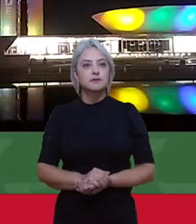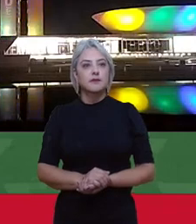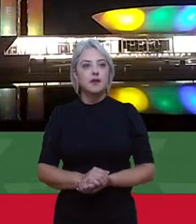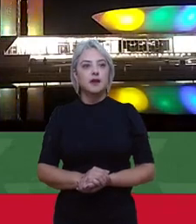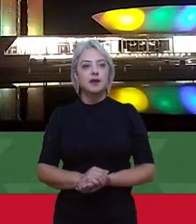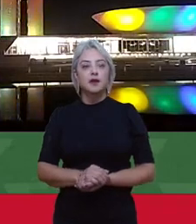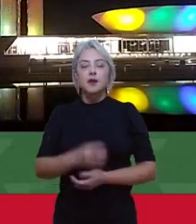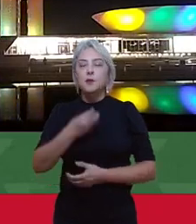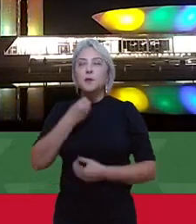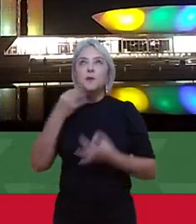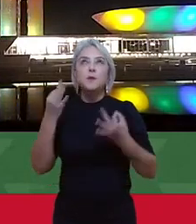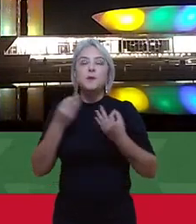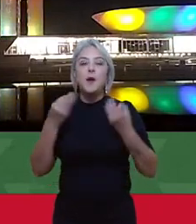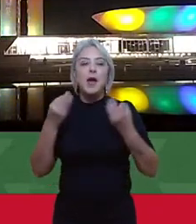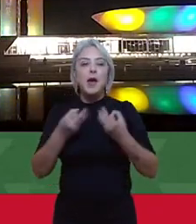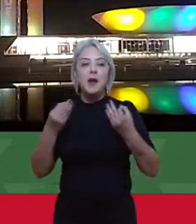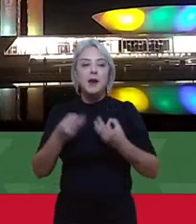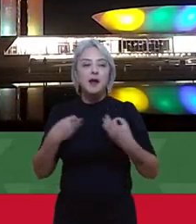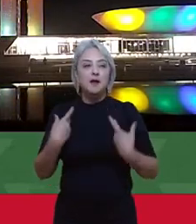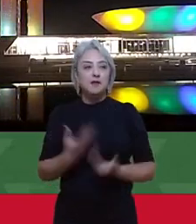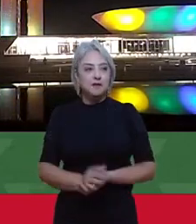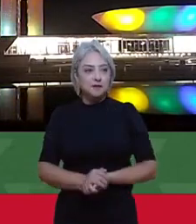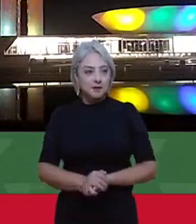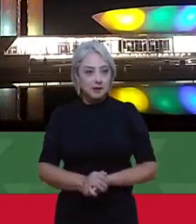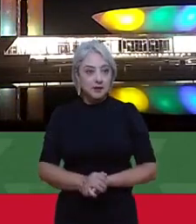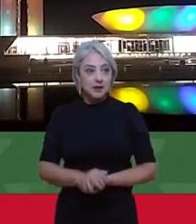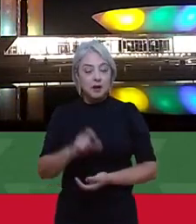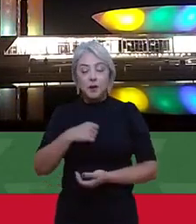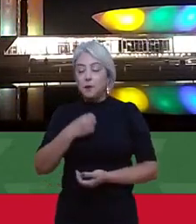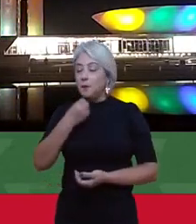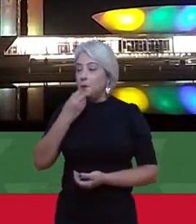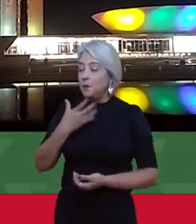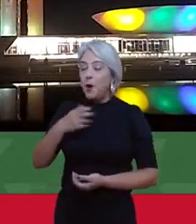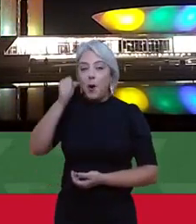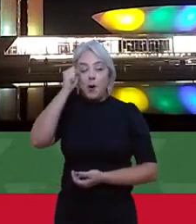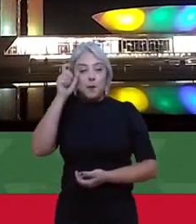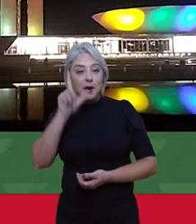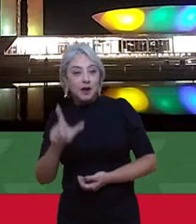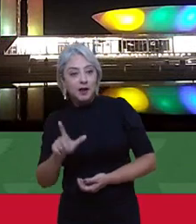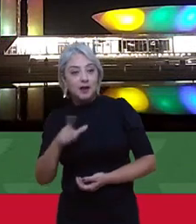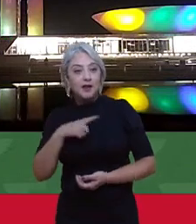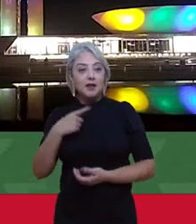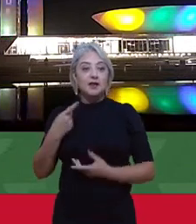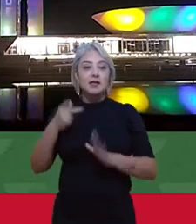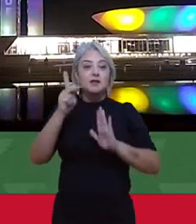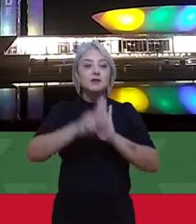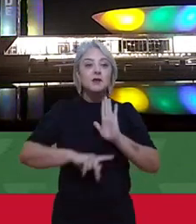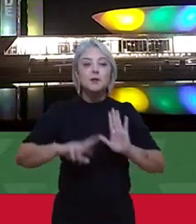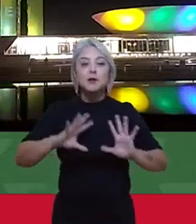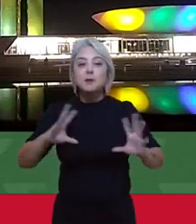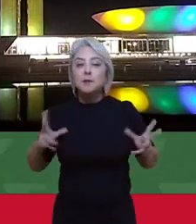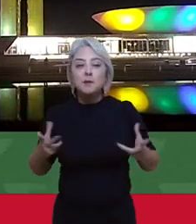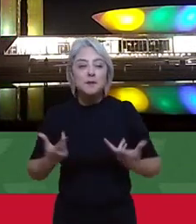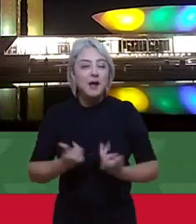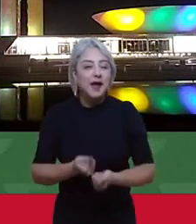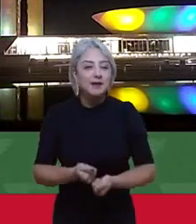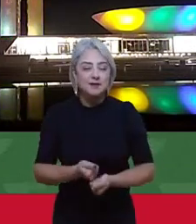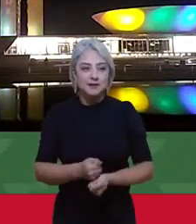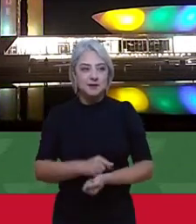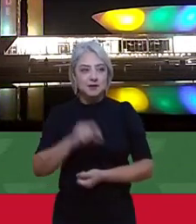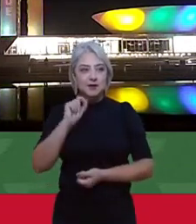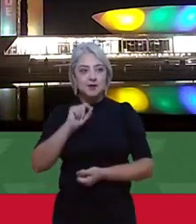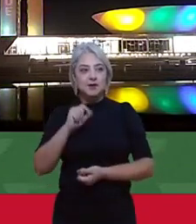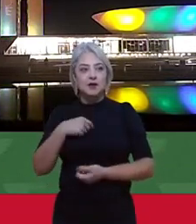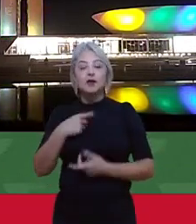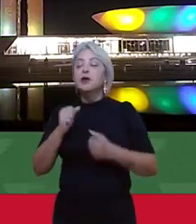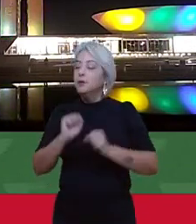aí. muito bom, guys, muito bom mesmo, muito bom, Maria do Rosário. Seu projeto é incrível, fantástico. Do